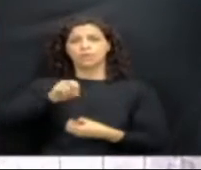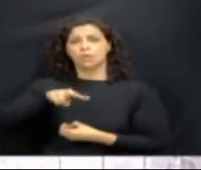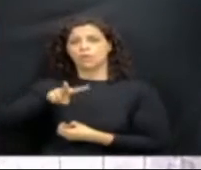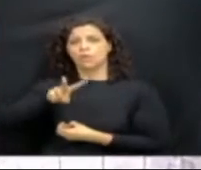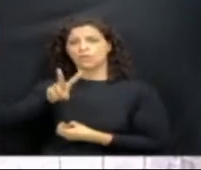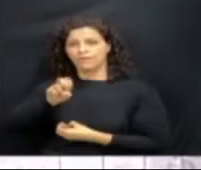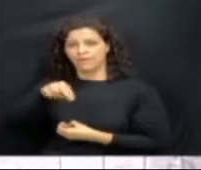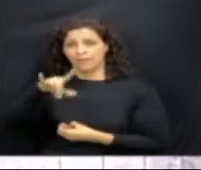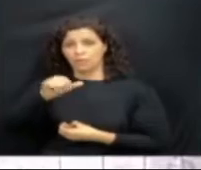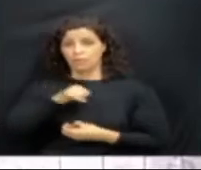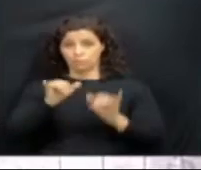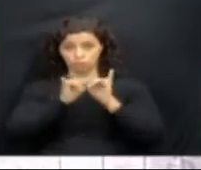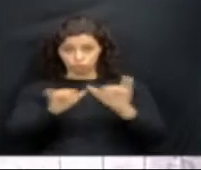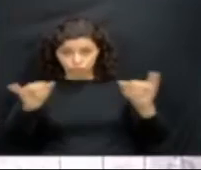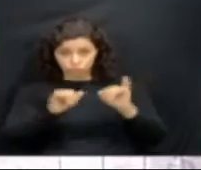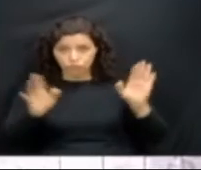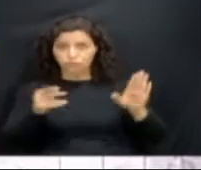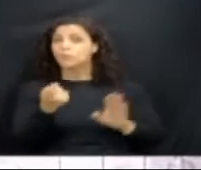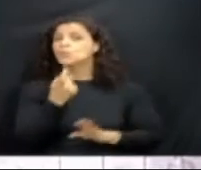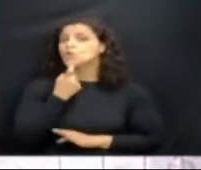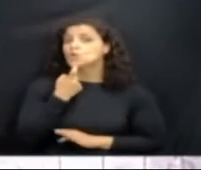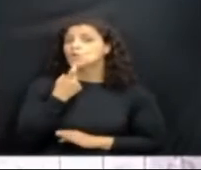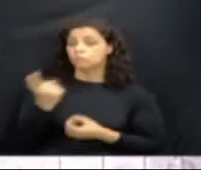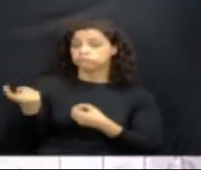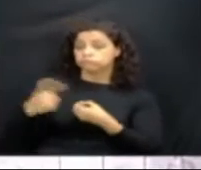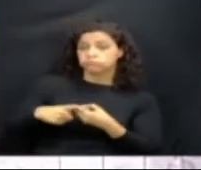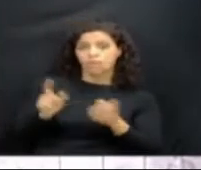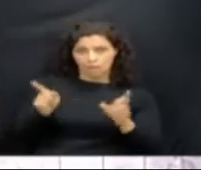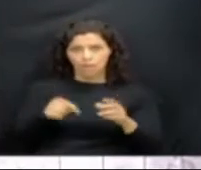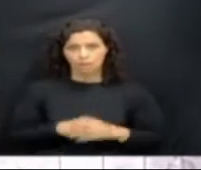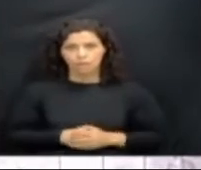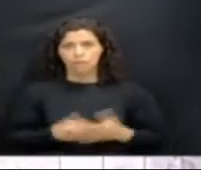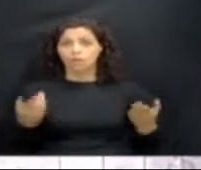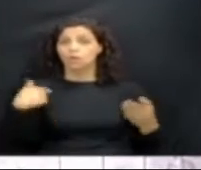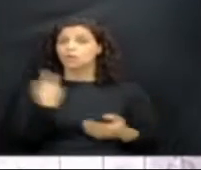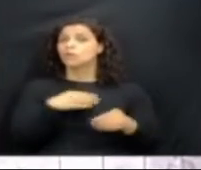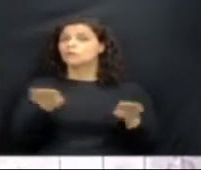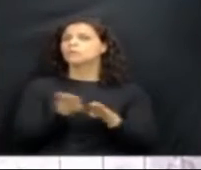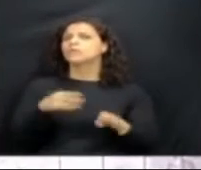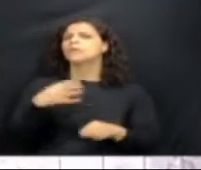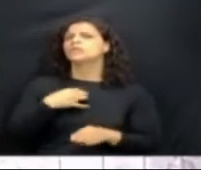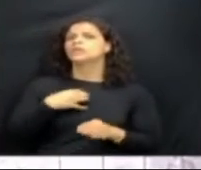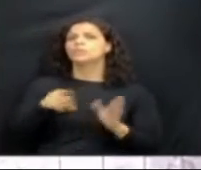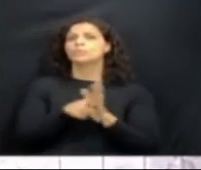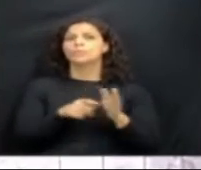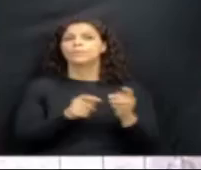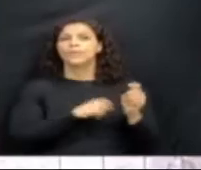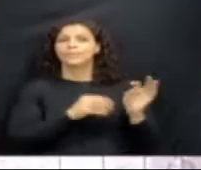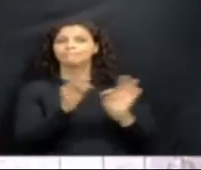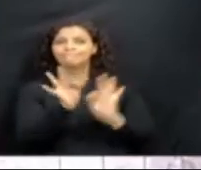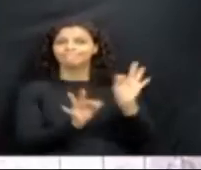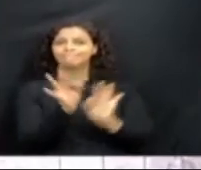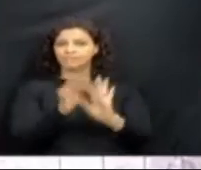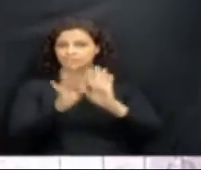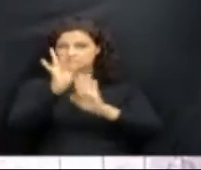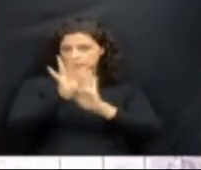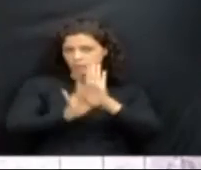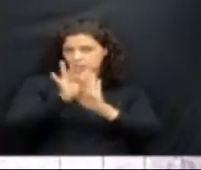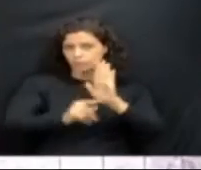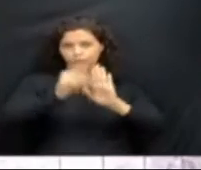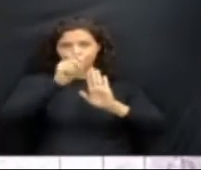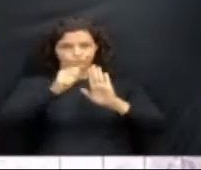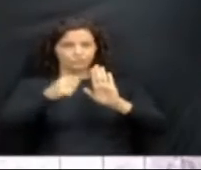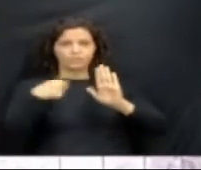porque depois de publicado, deputado Gugu, é o convênio, a gente tem condições de criar amarras. E exigir, inclusive,